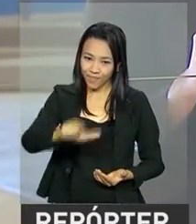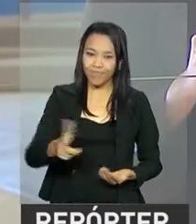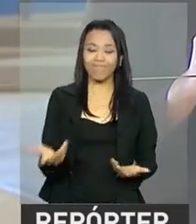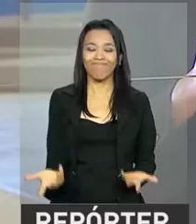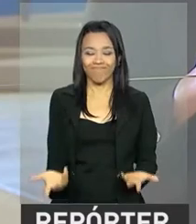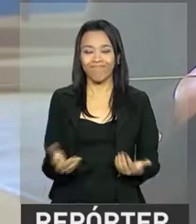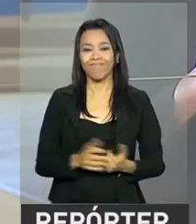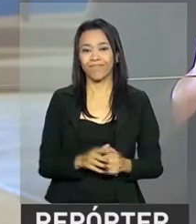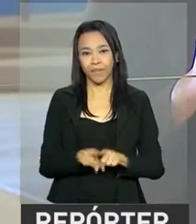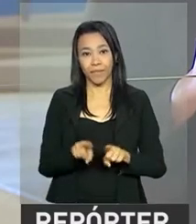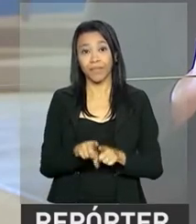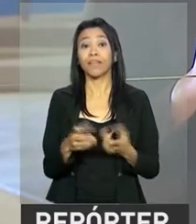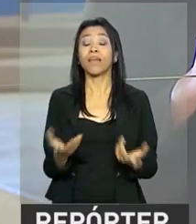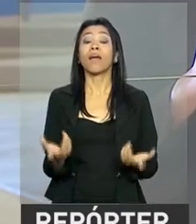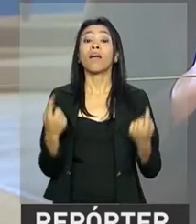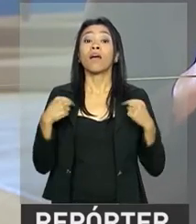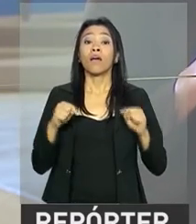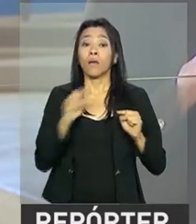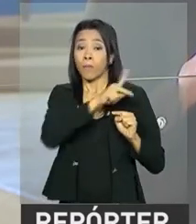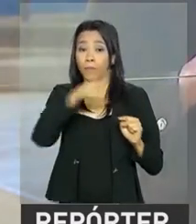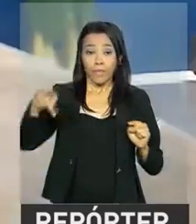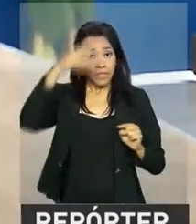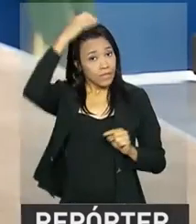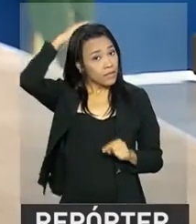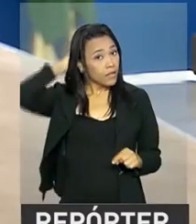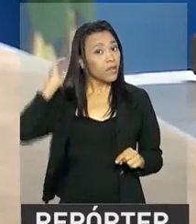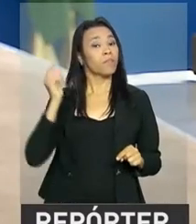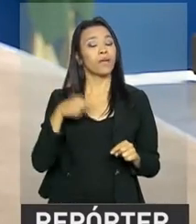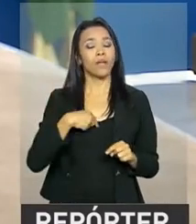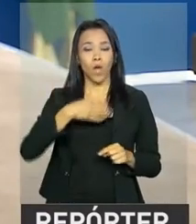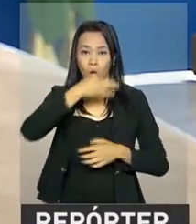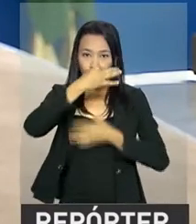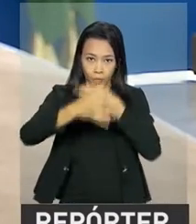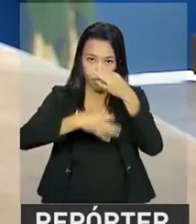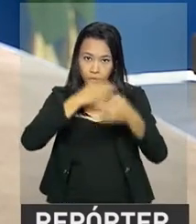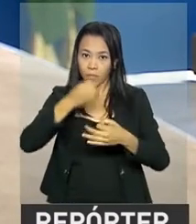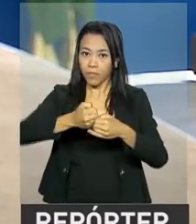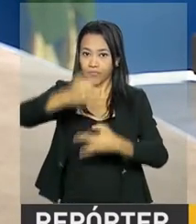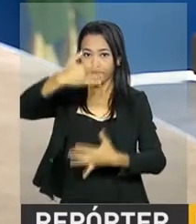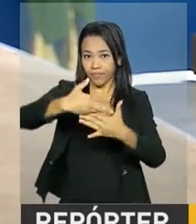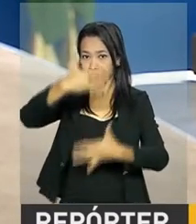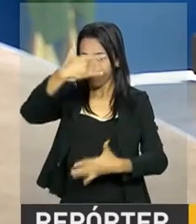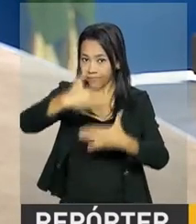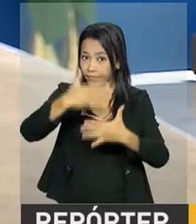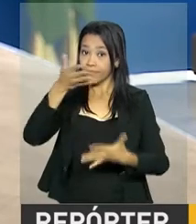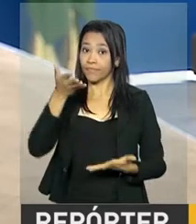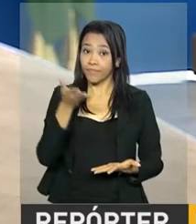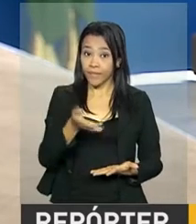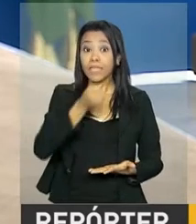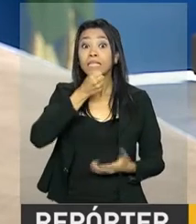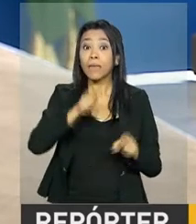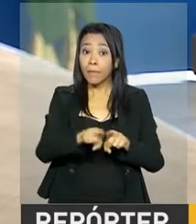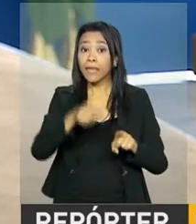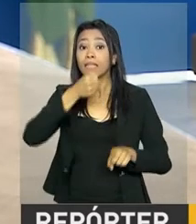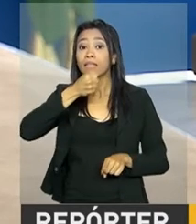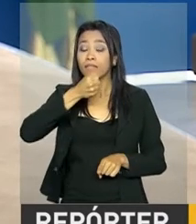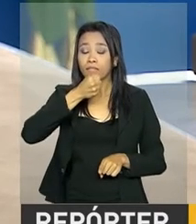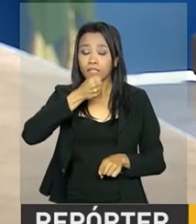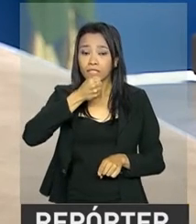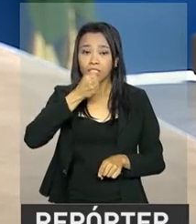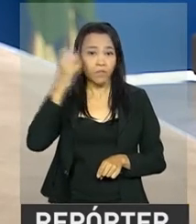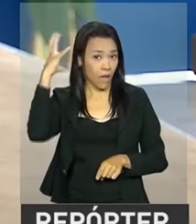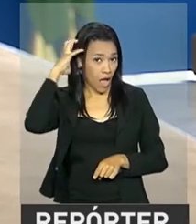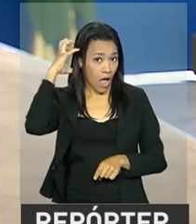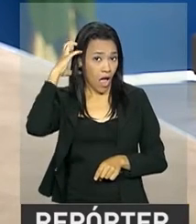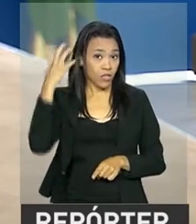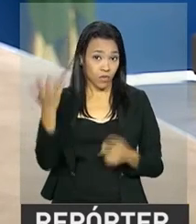dia de novo para você. Pois é, o presidente Michel Temer fez esse comentário sobre as eleições norte-americanas em uma entrevista para uma rádio